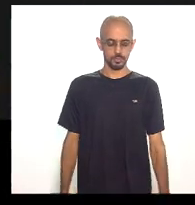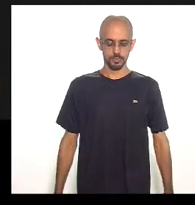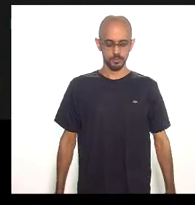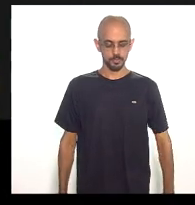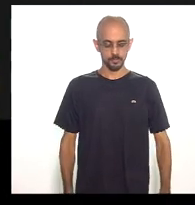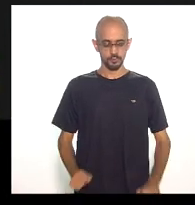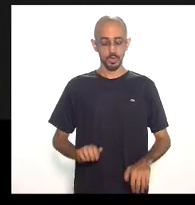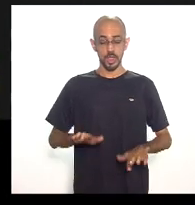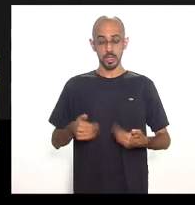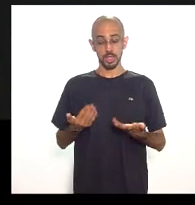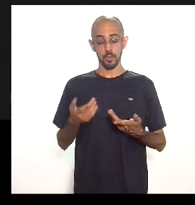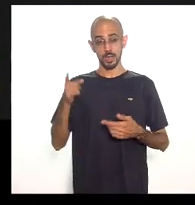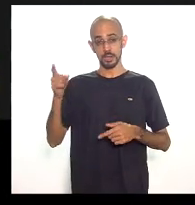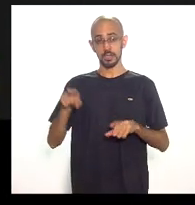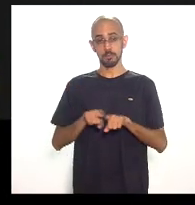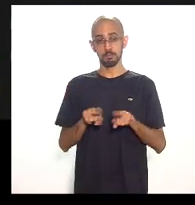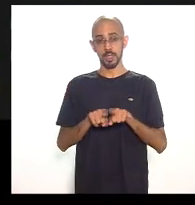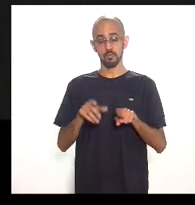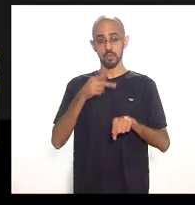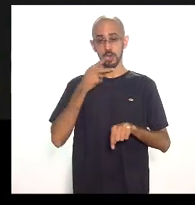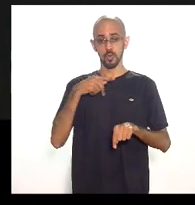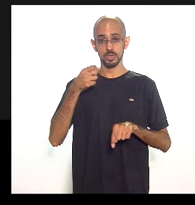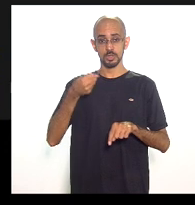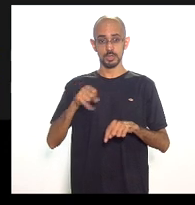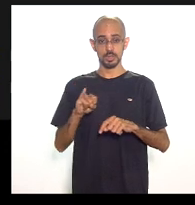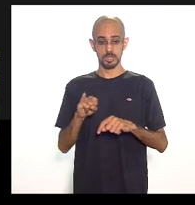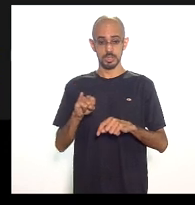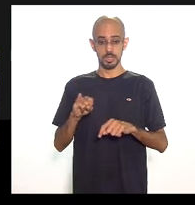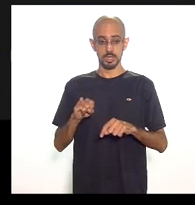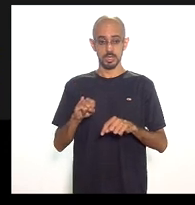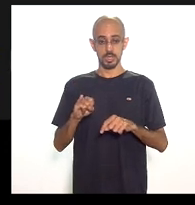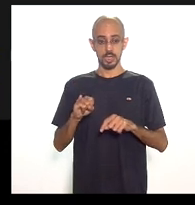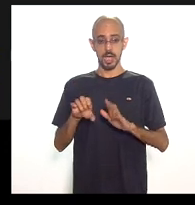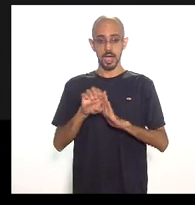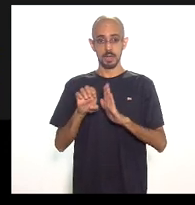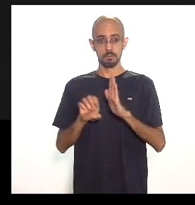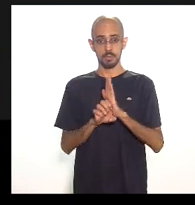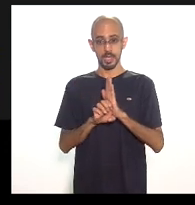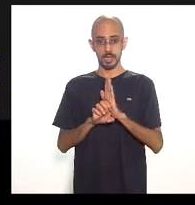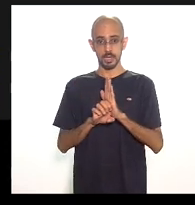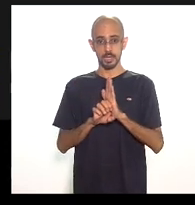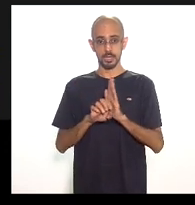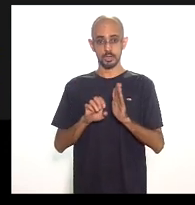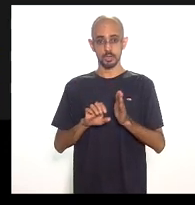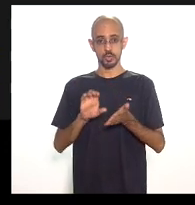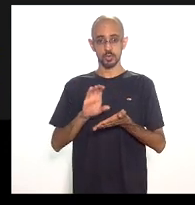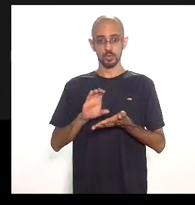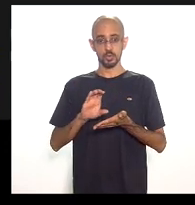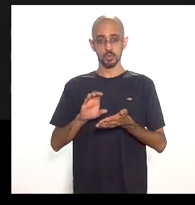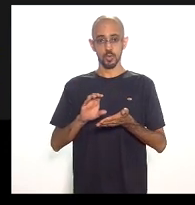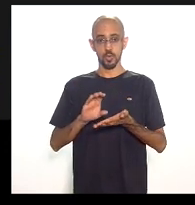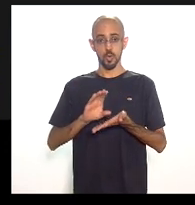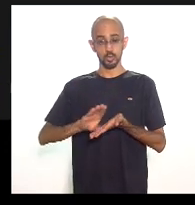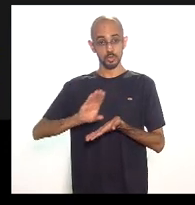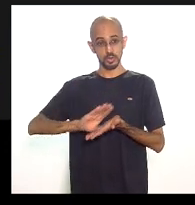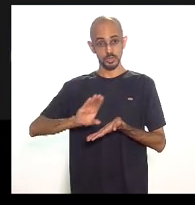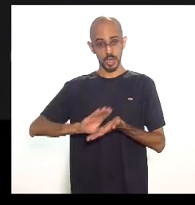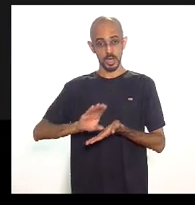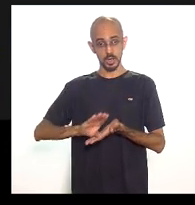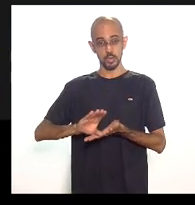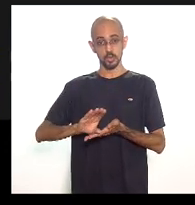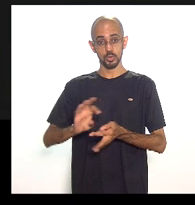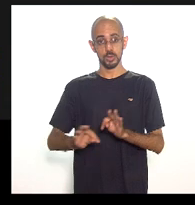E ele diz também ser membro do Conselho Consultivo do Cluster Tecnológico Naval.